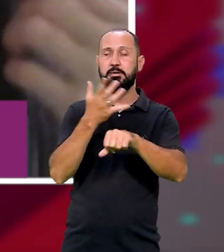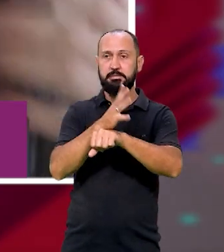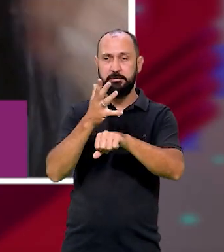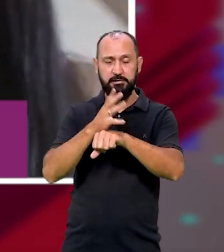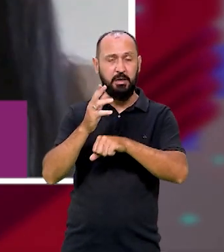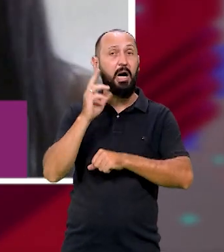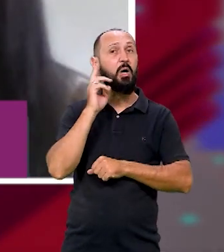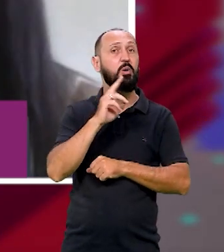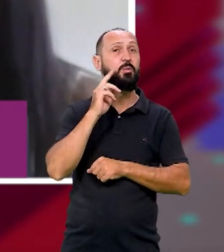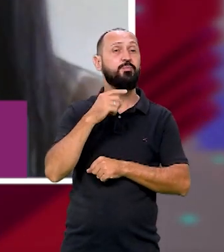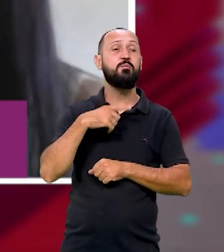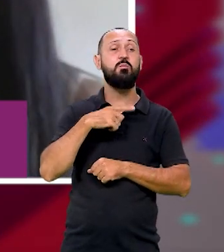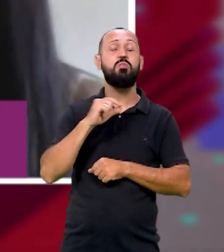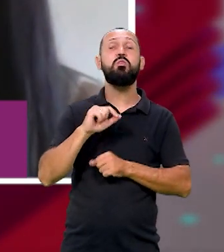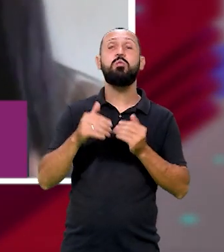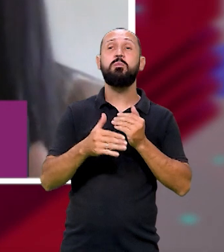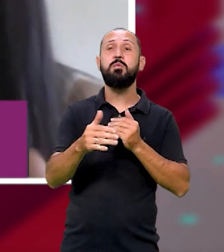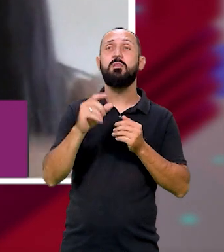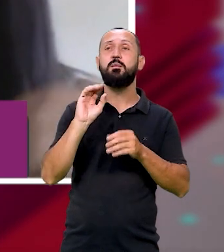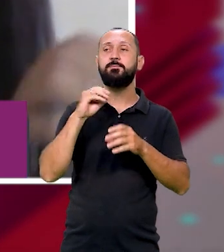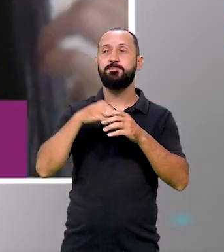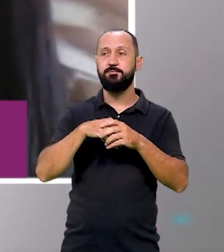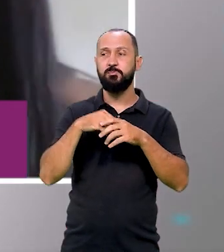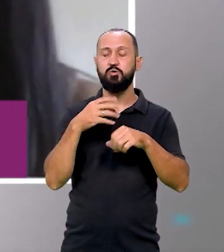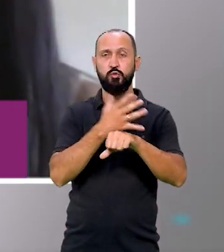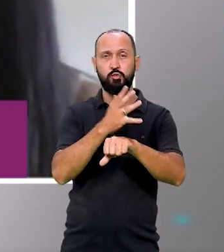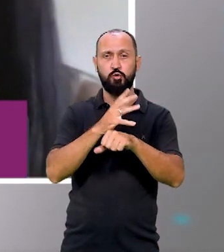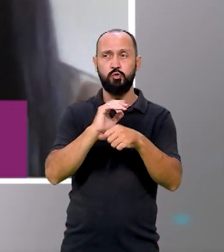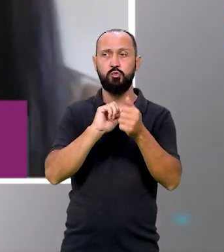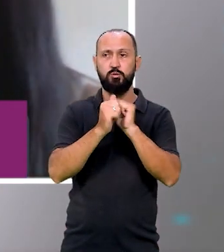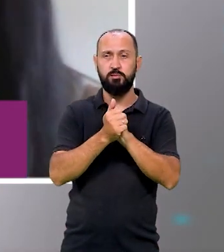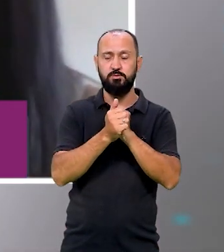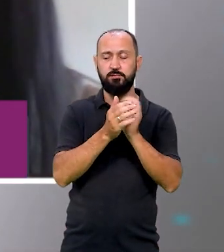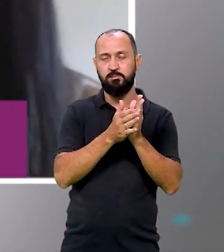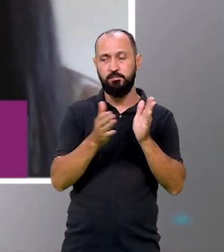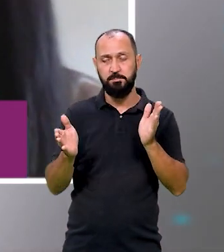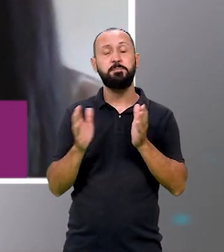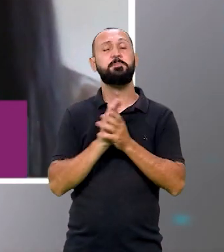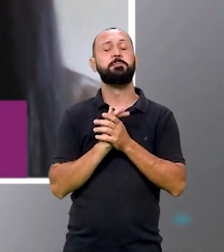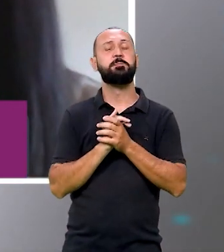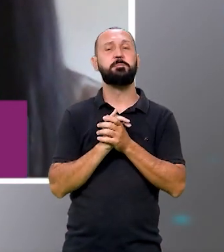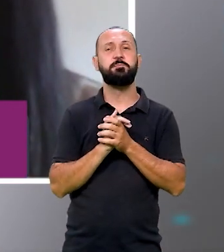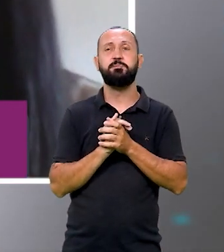gel que ele tem sódio, magnésio e potássio, que é o que para fazer a hidratação. Para que essa